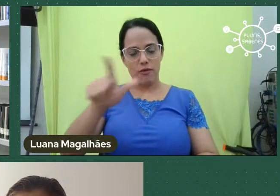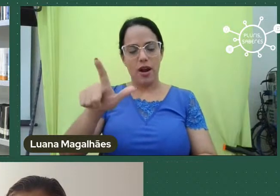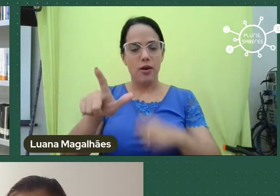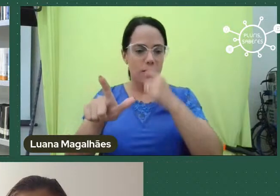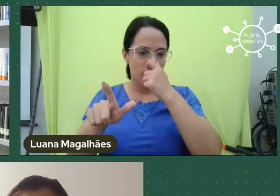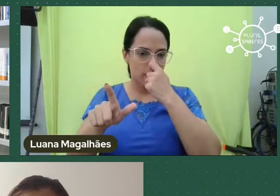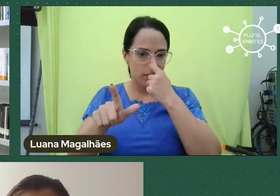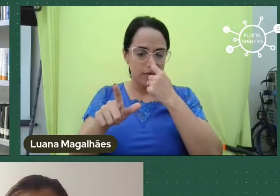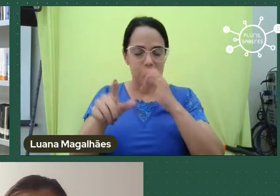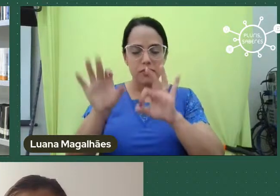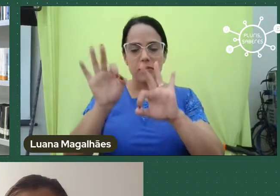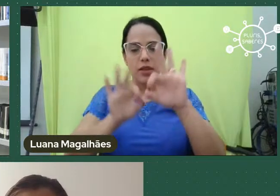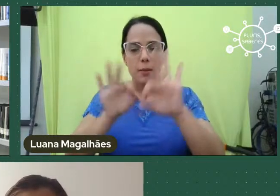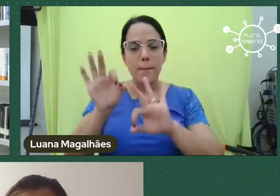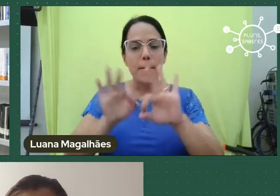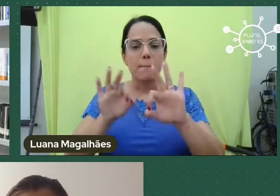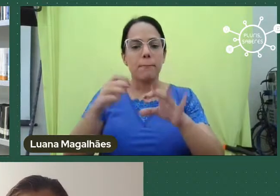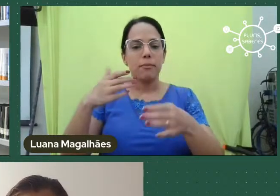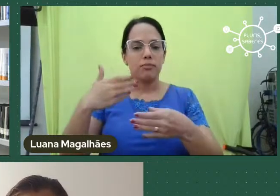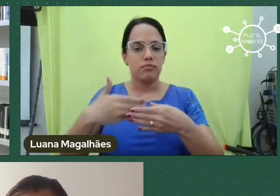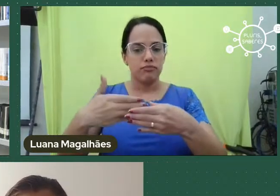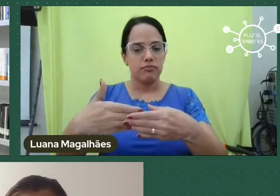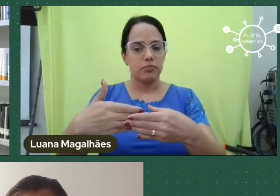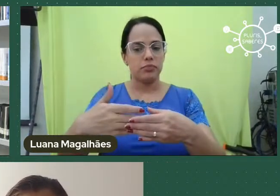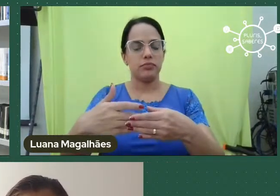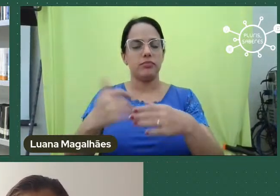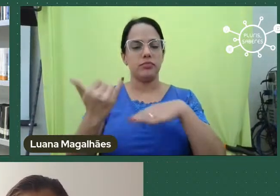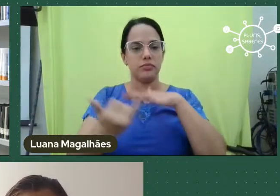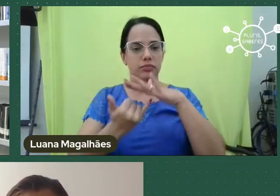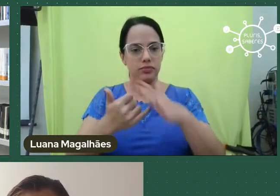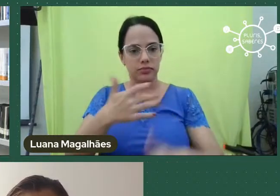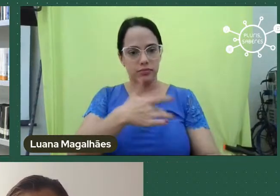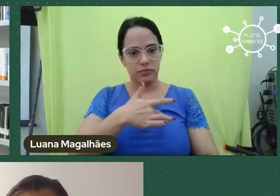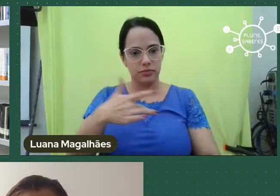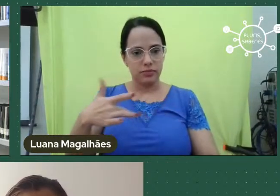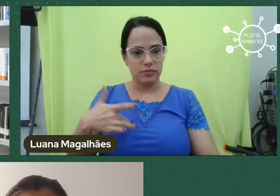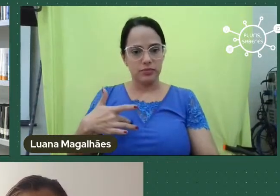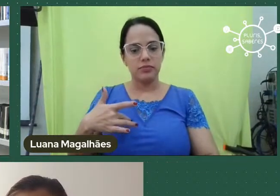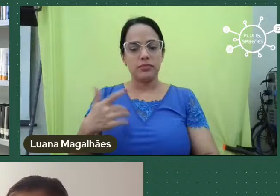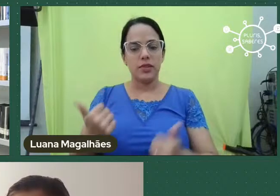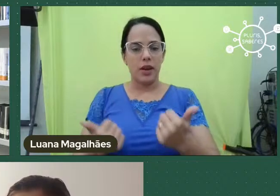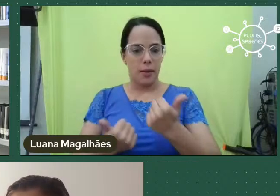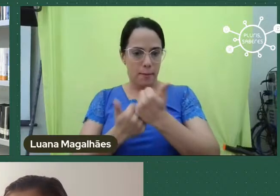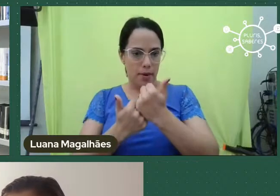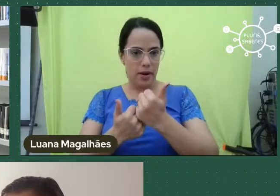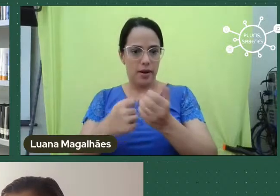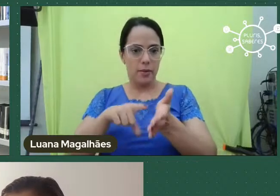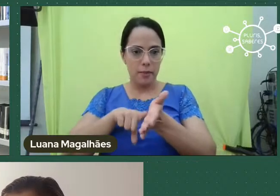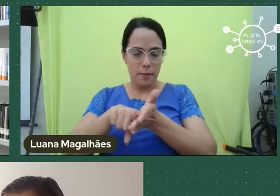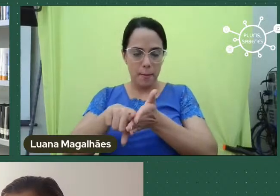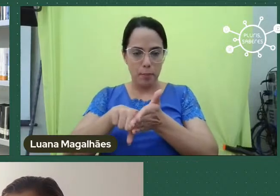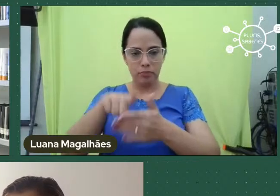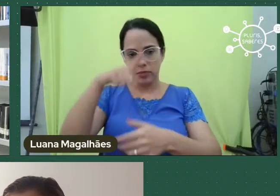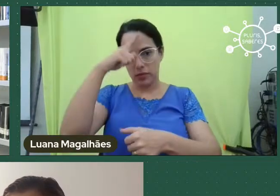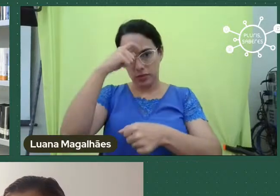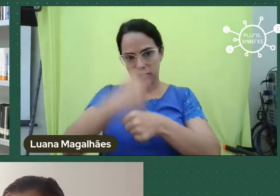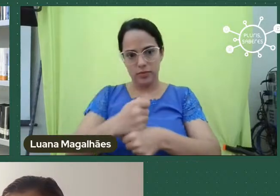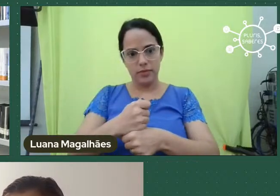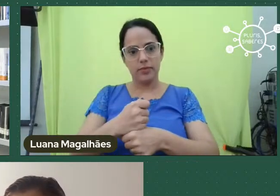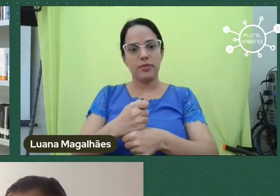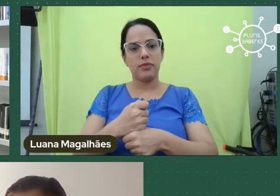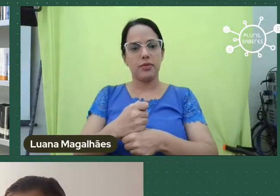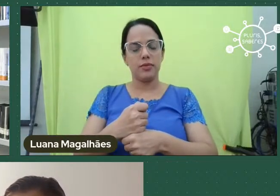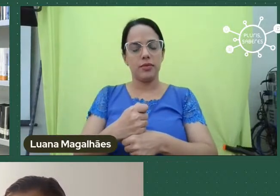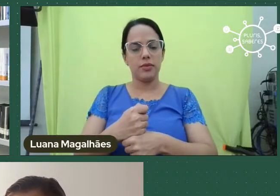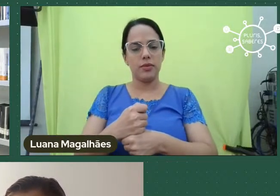organização documental em instituições de saúde, instituições de amparo à pesquisa, gestão eletrônica de documentos, prontuário